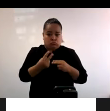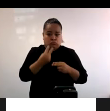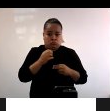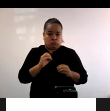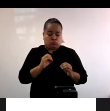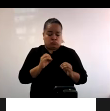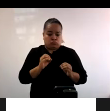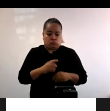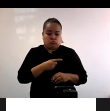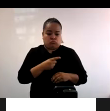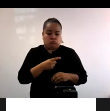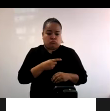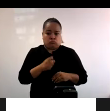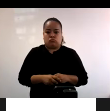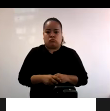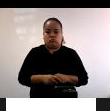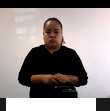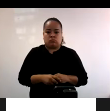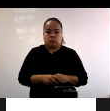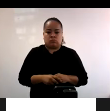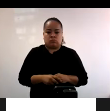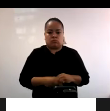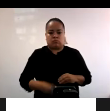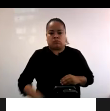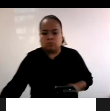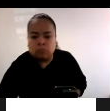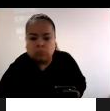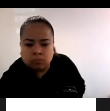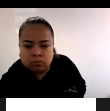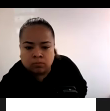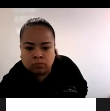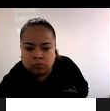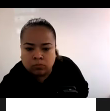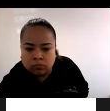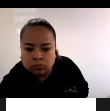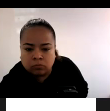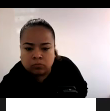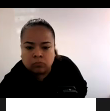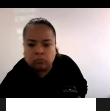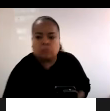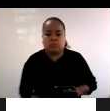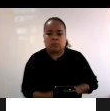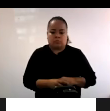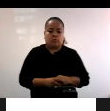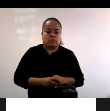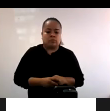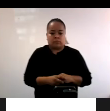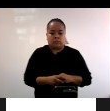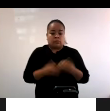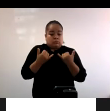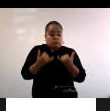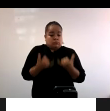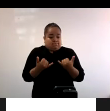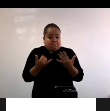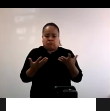cartazes, podemos colocar anúncio nos banheiros e muitas outras oportunidades. Finalmente, uma das coisas importantes que devemos levar em